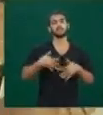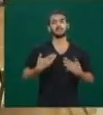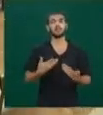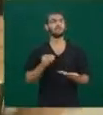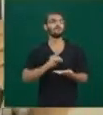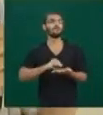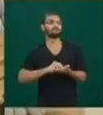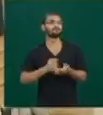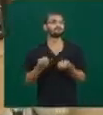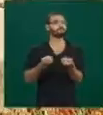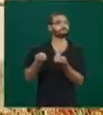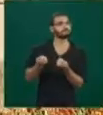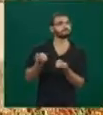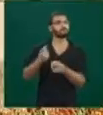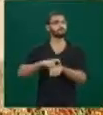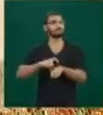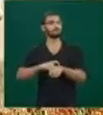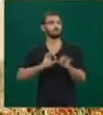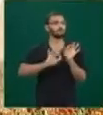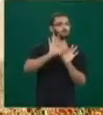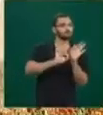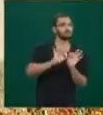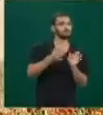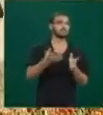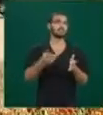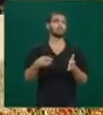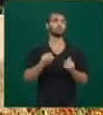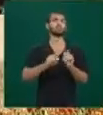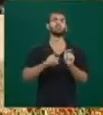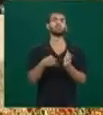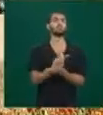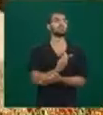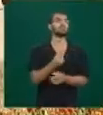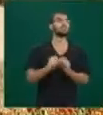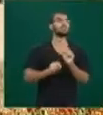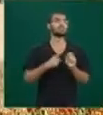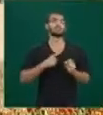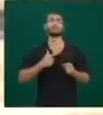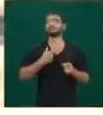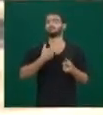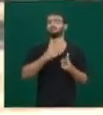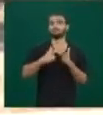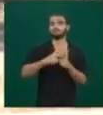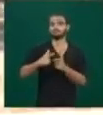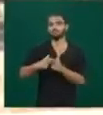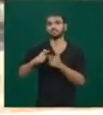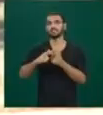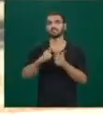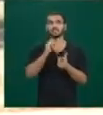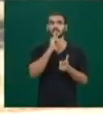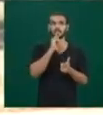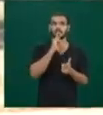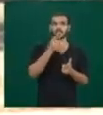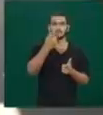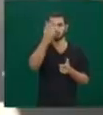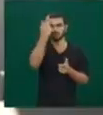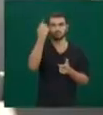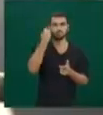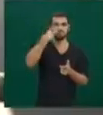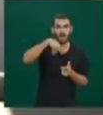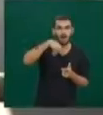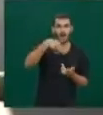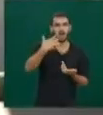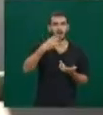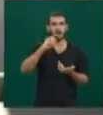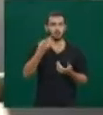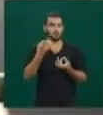falta de planejamento nos estudos e gestão adequada do tempo pode provocar vários problemas, que vão desde a falta de motivação até